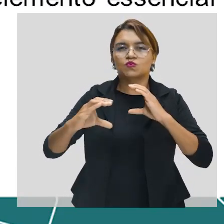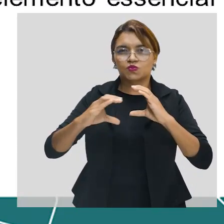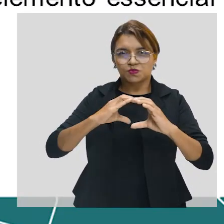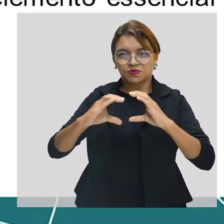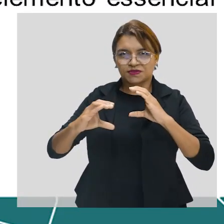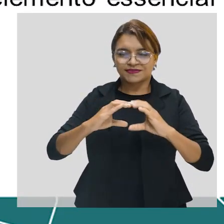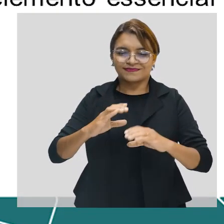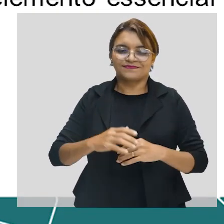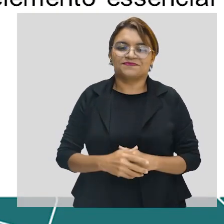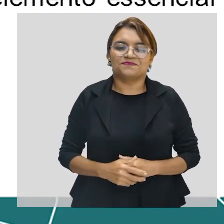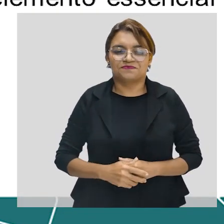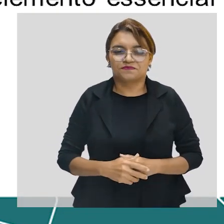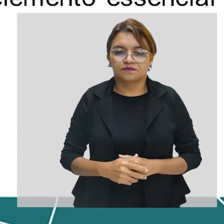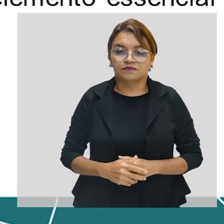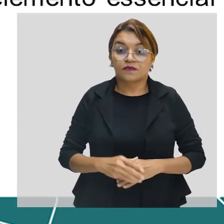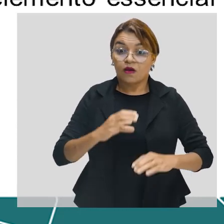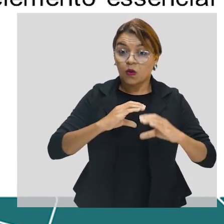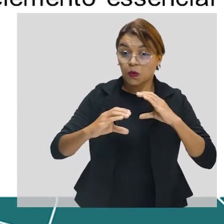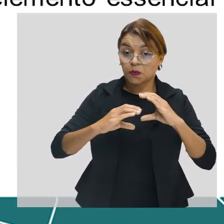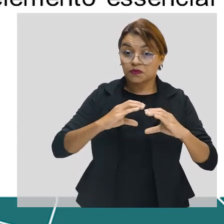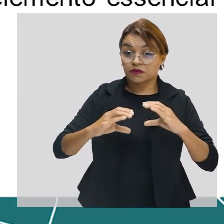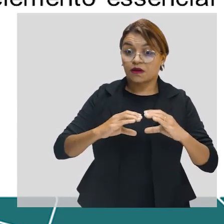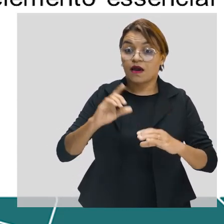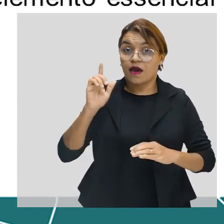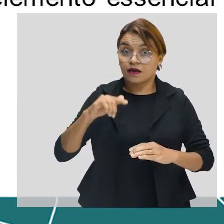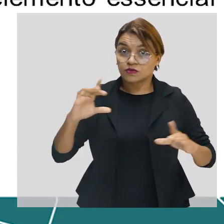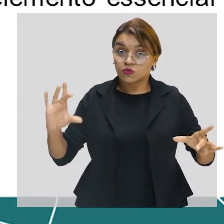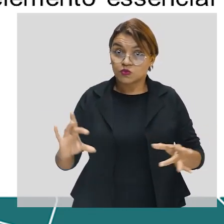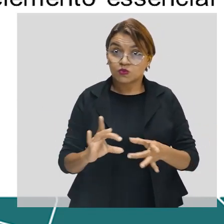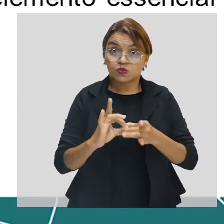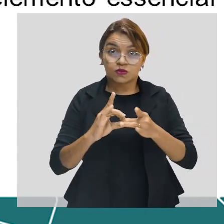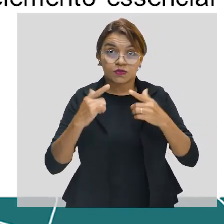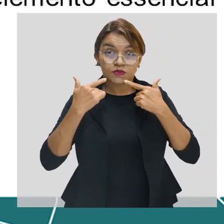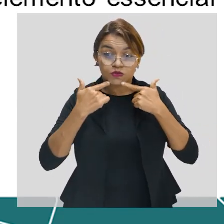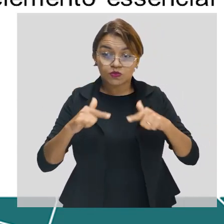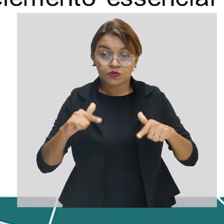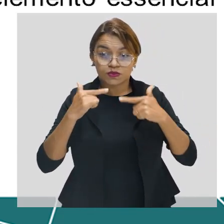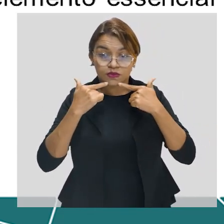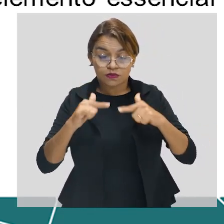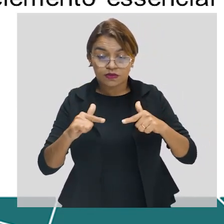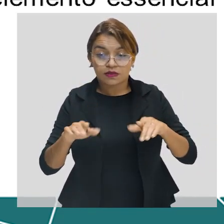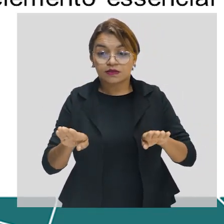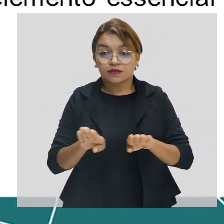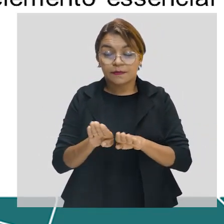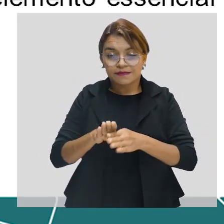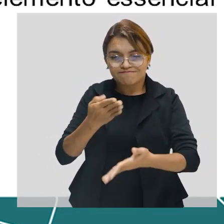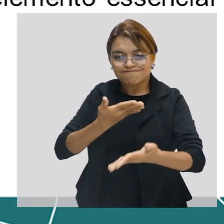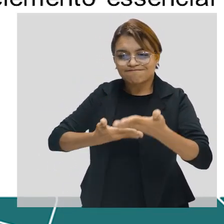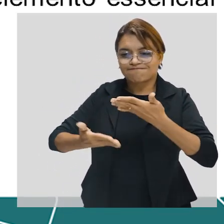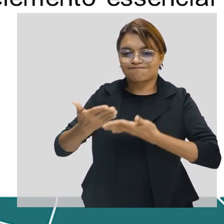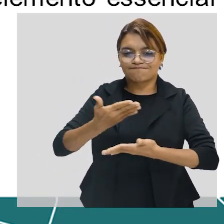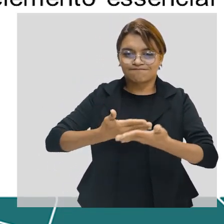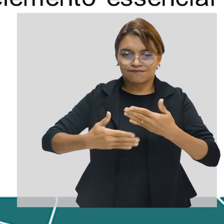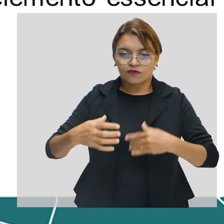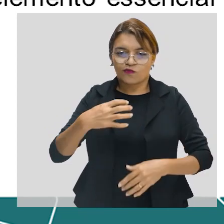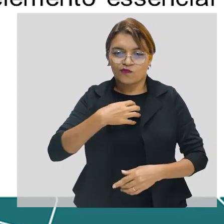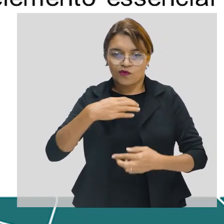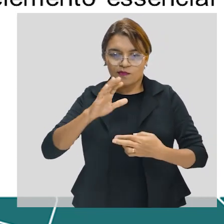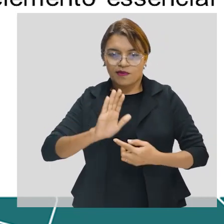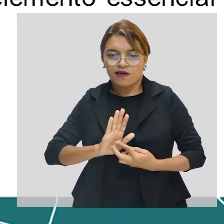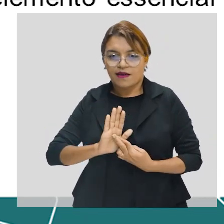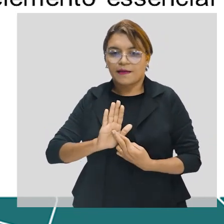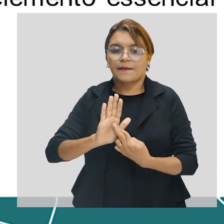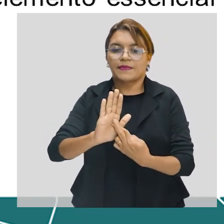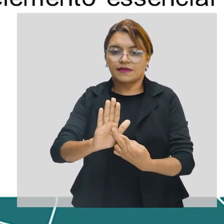comunicação. A comunicação está associada à linguagem e interação, de forma que